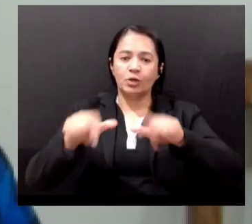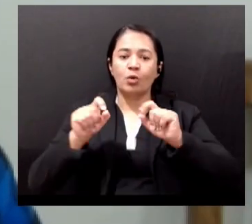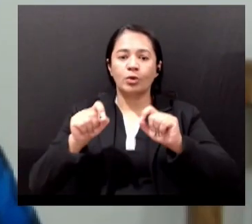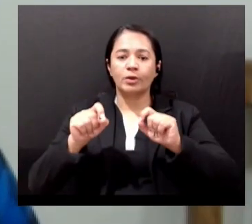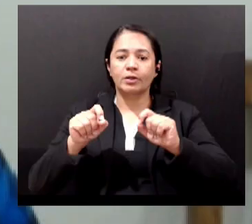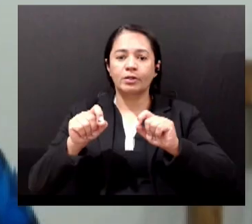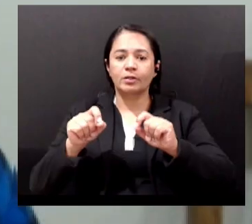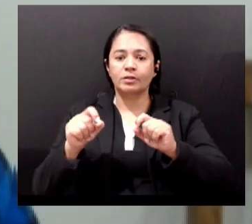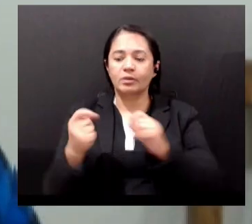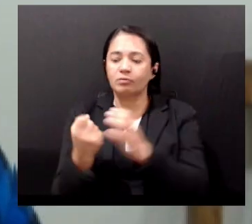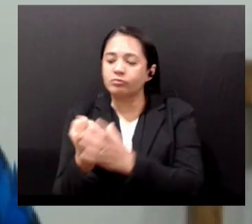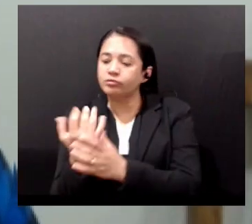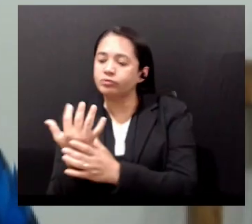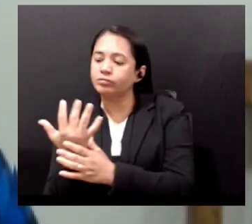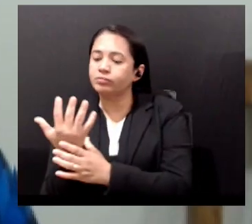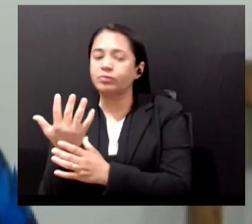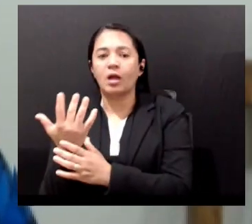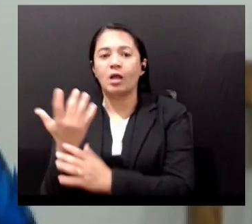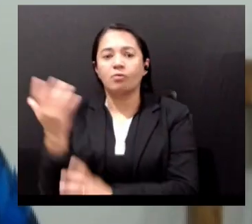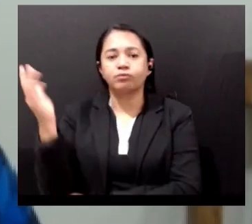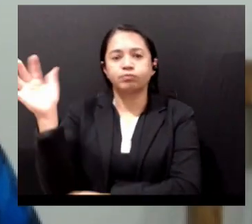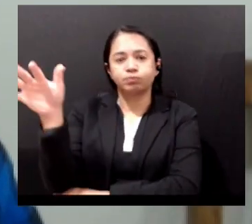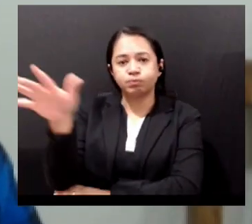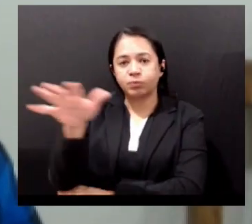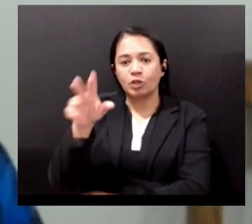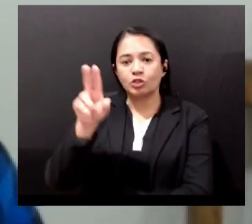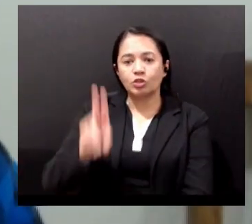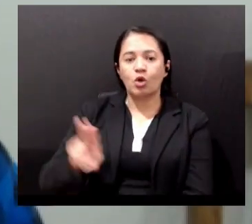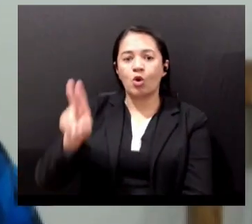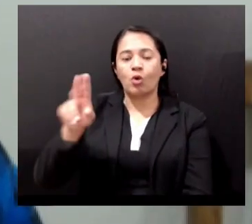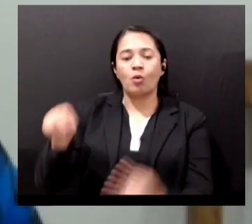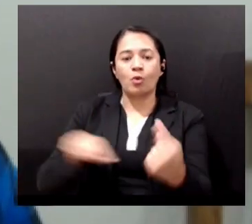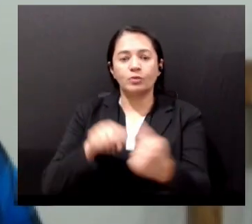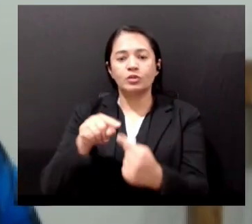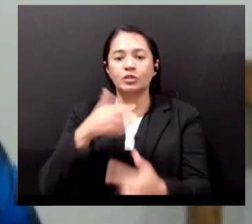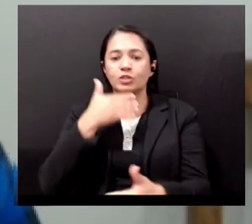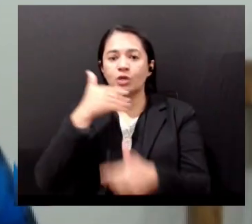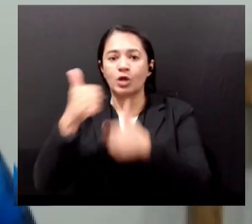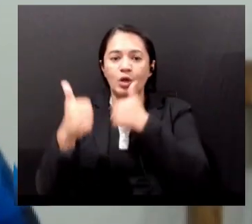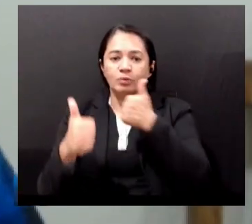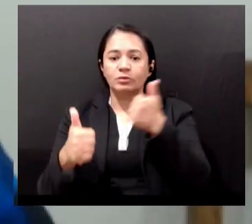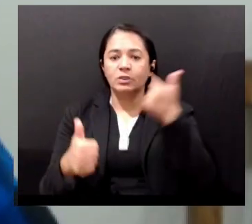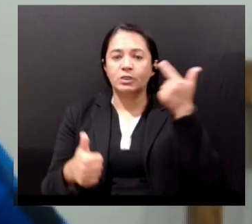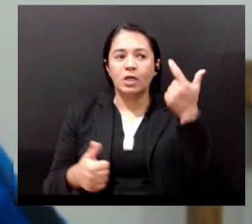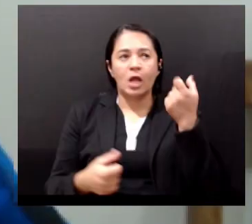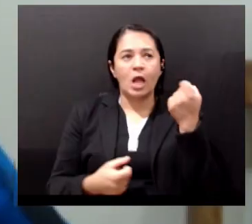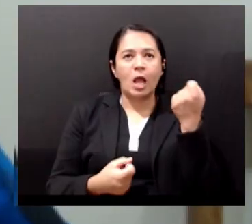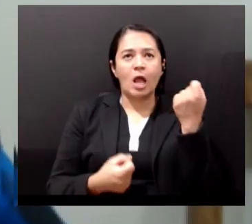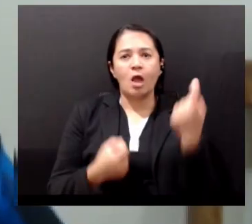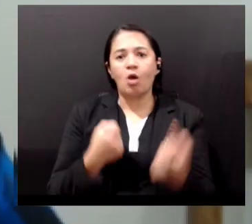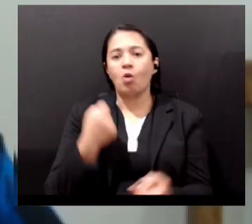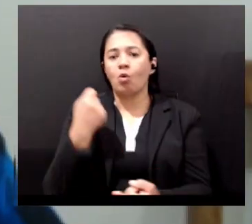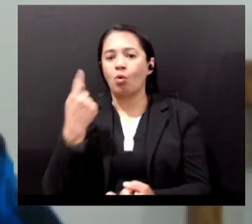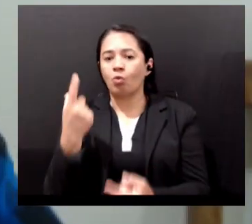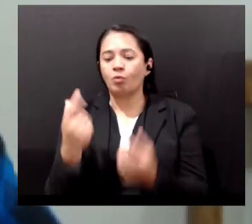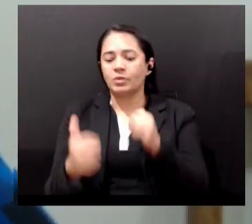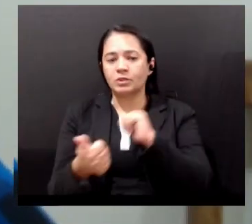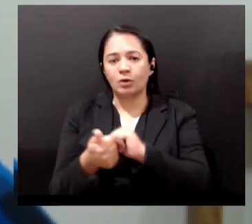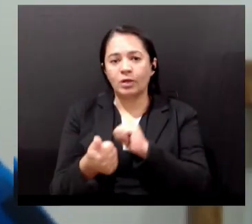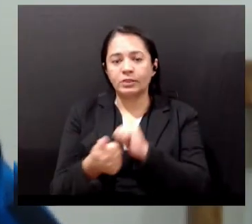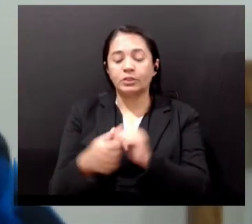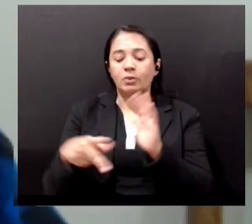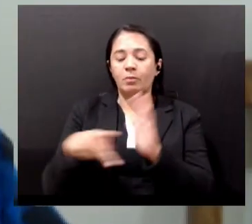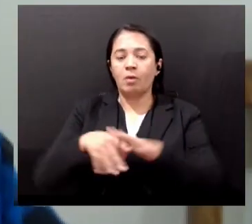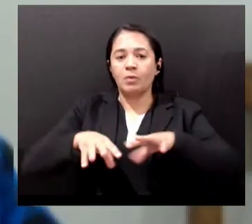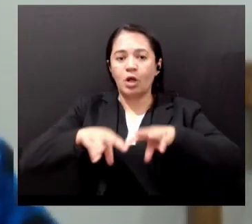uso das plantas de cobertura, que tem a finalidade de melhorar alguns atributos do solo, tanto